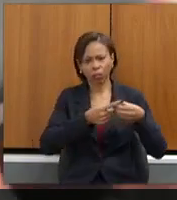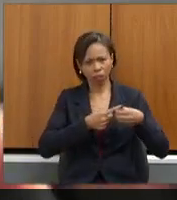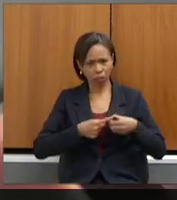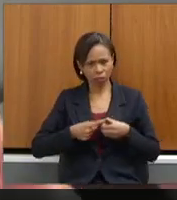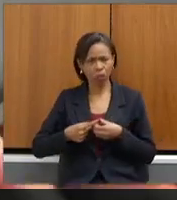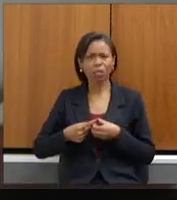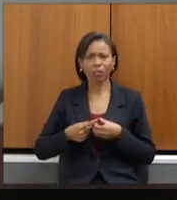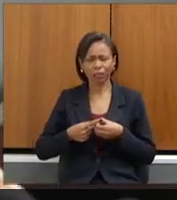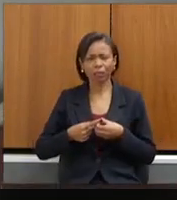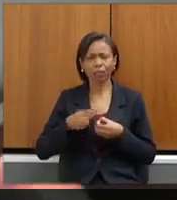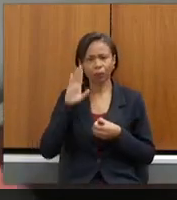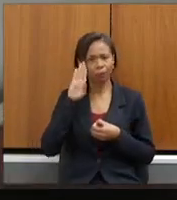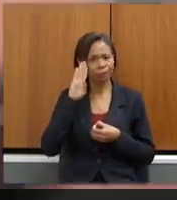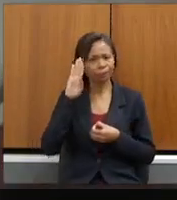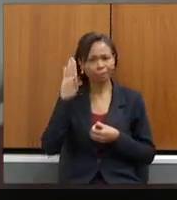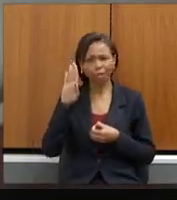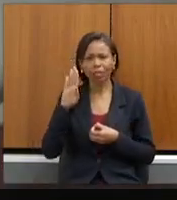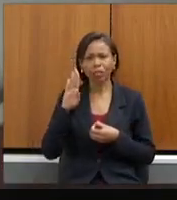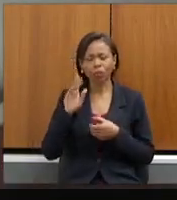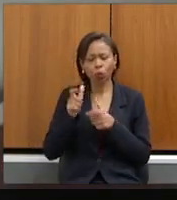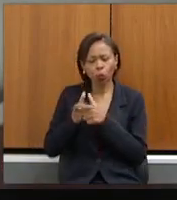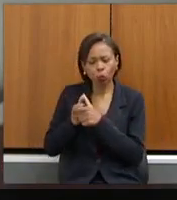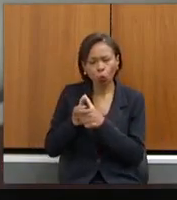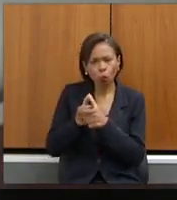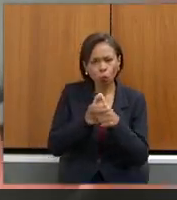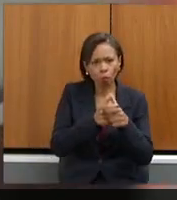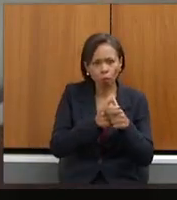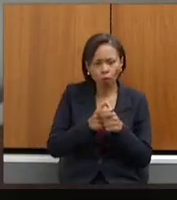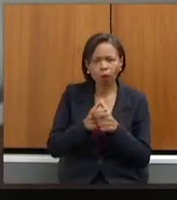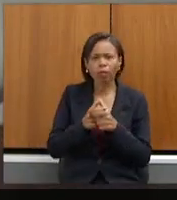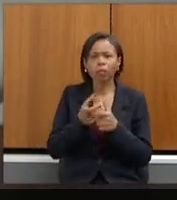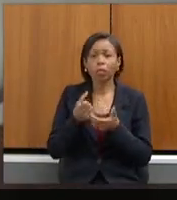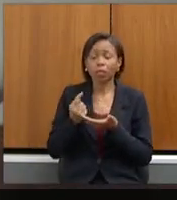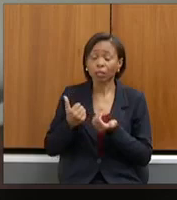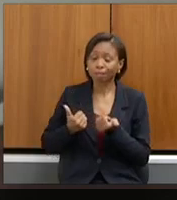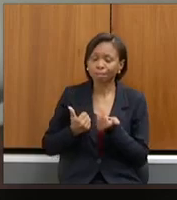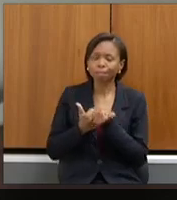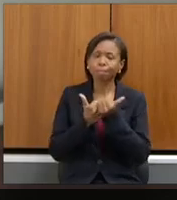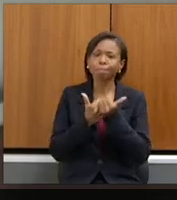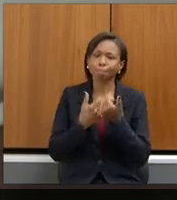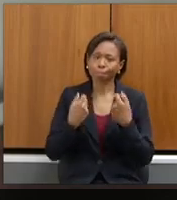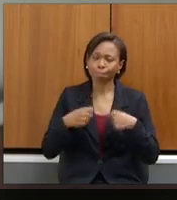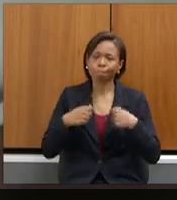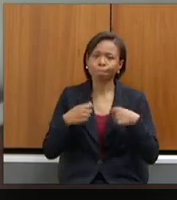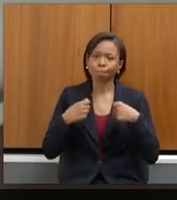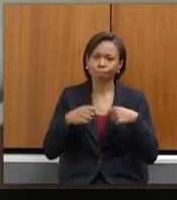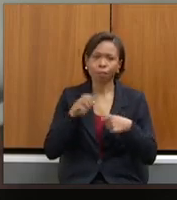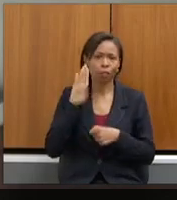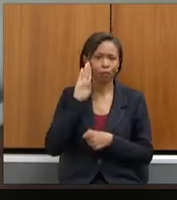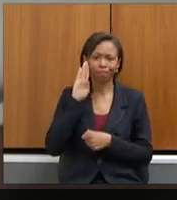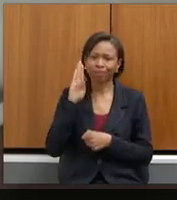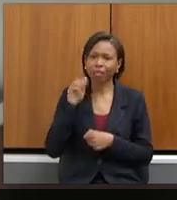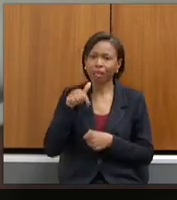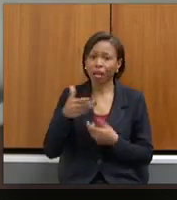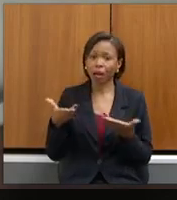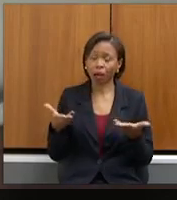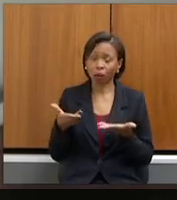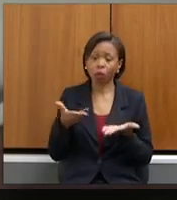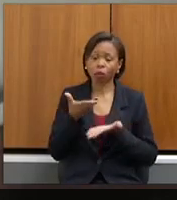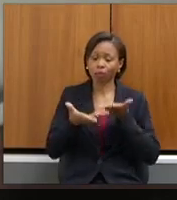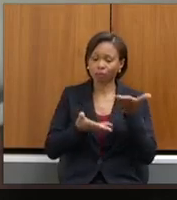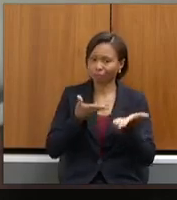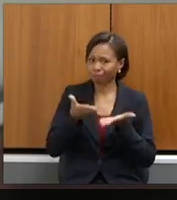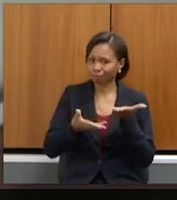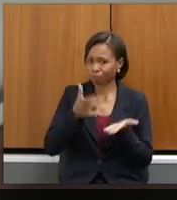centro e microrregiões e tem dado esse suporte principalmente na alta complexidade aos nossos pacientes